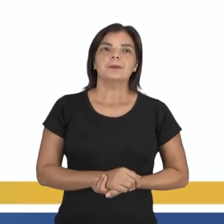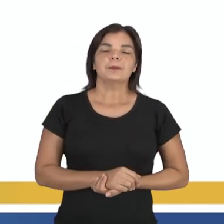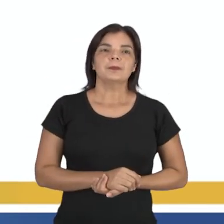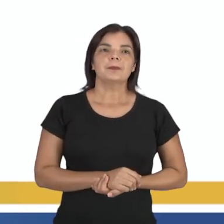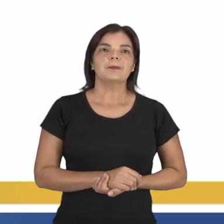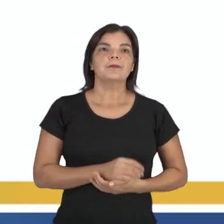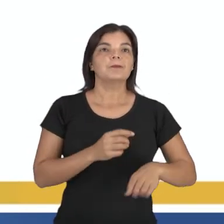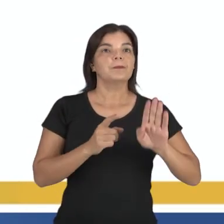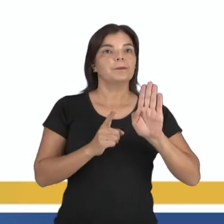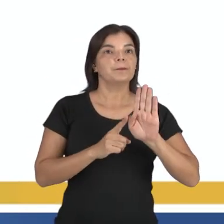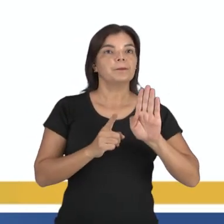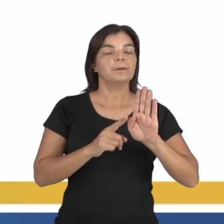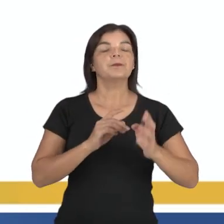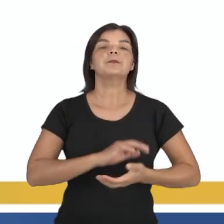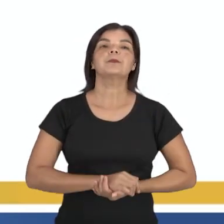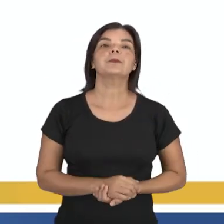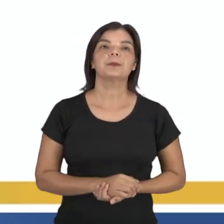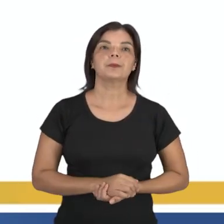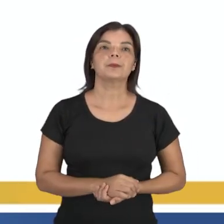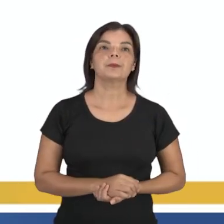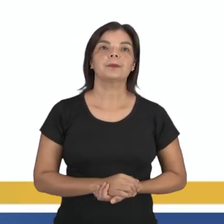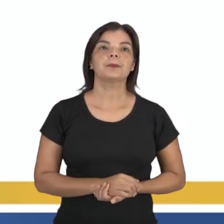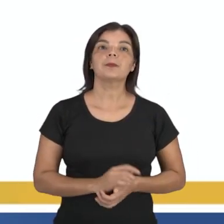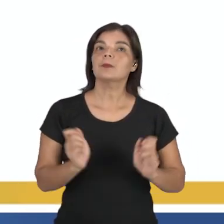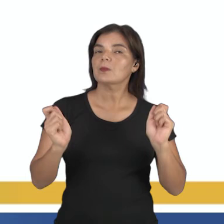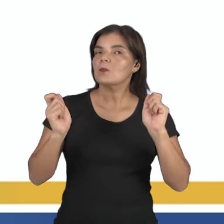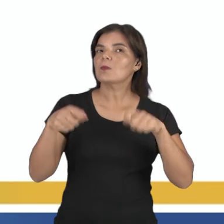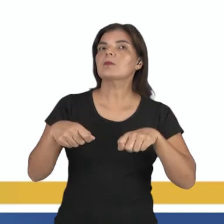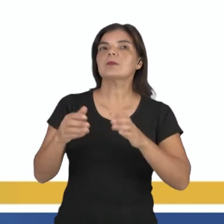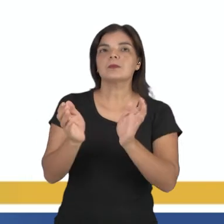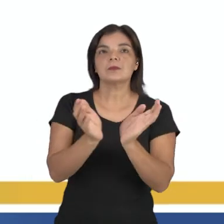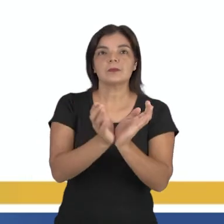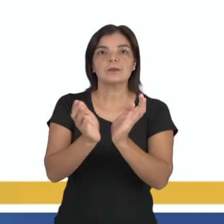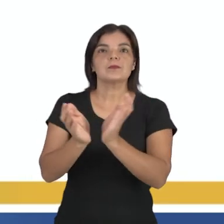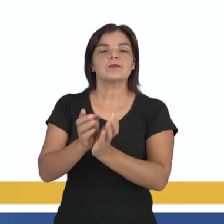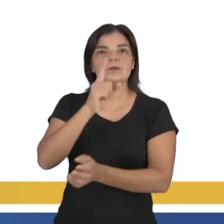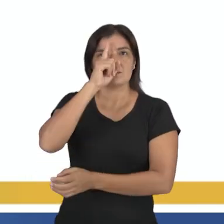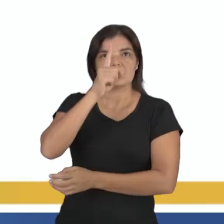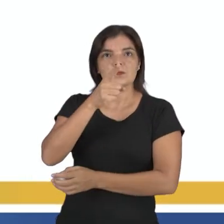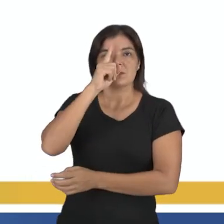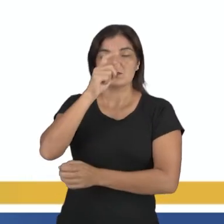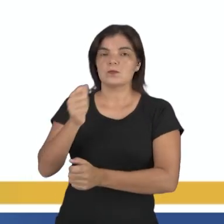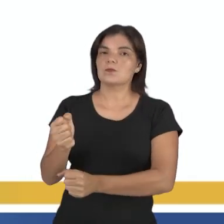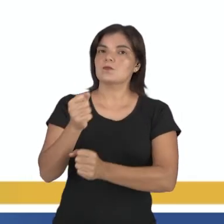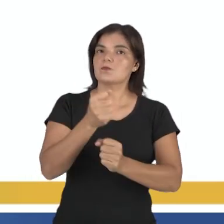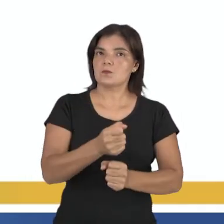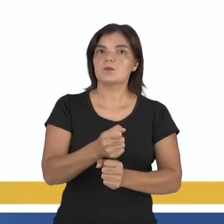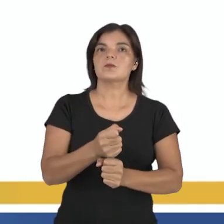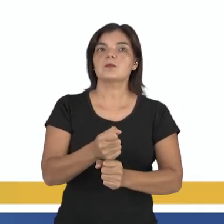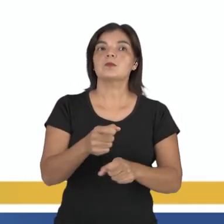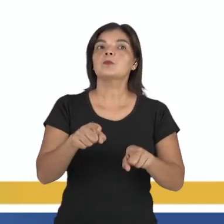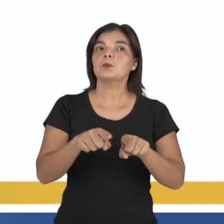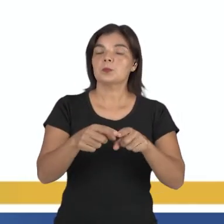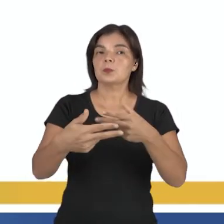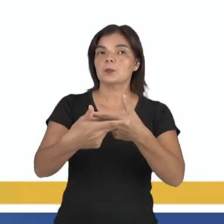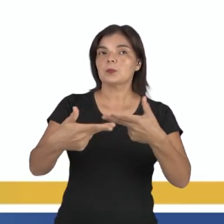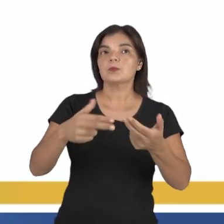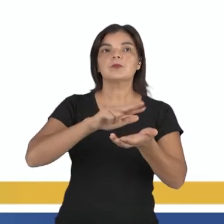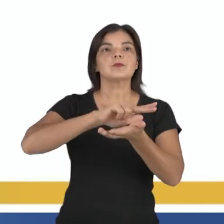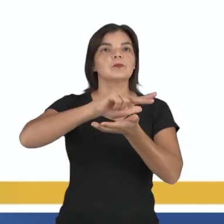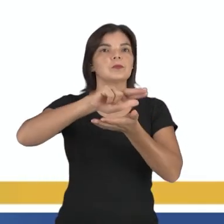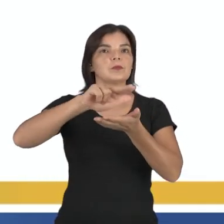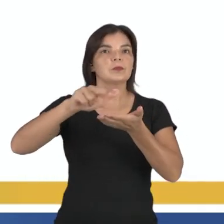dessa probabilidade. Afirmação B, a probabilidade da classe dominante impor,